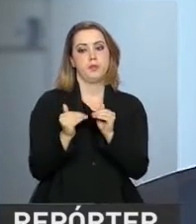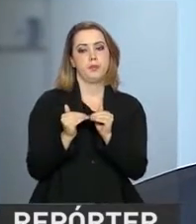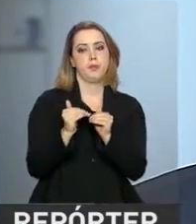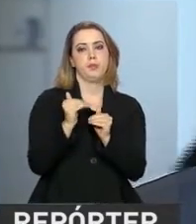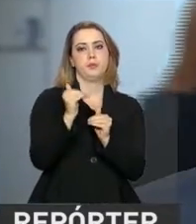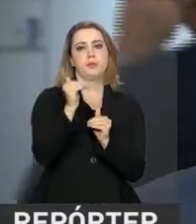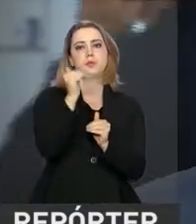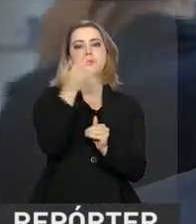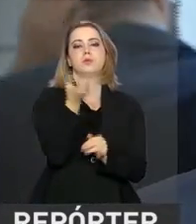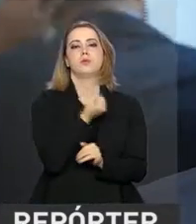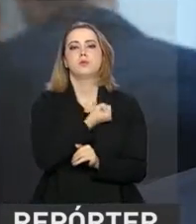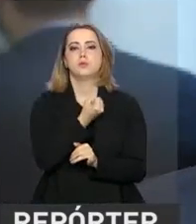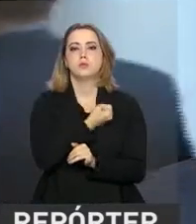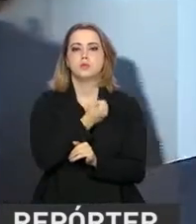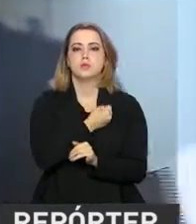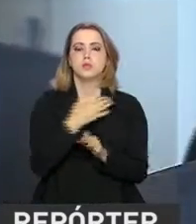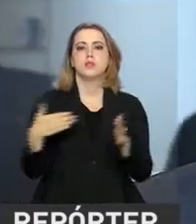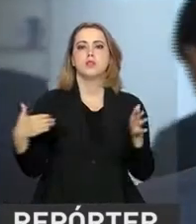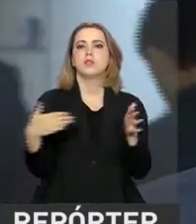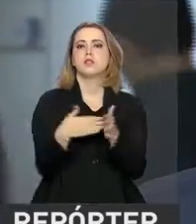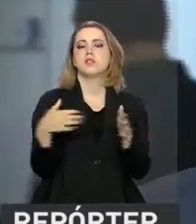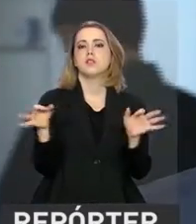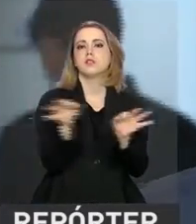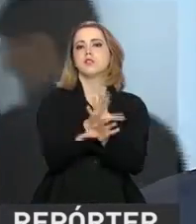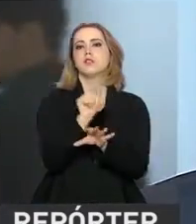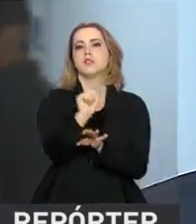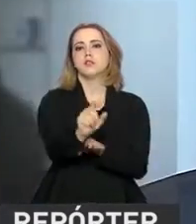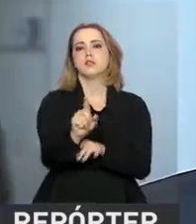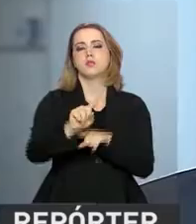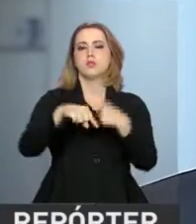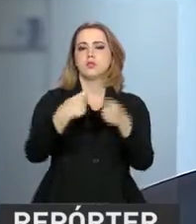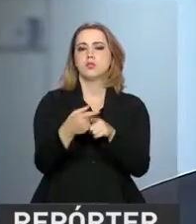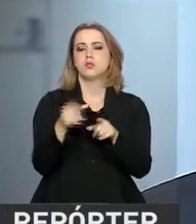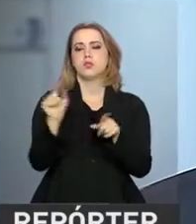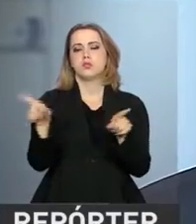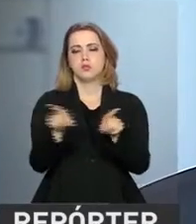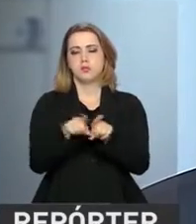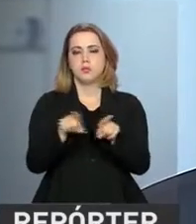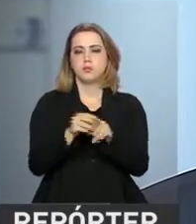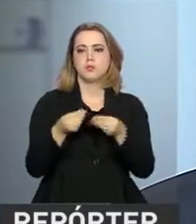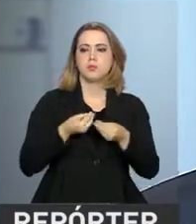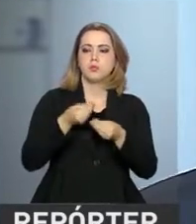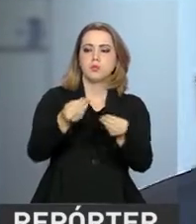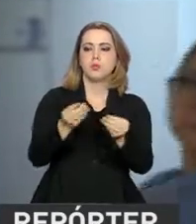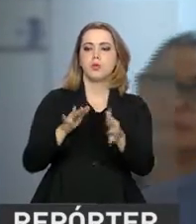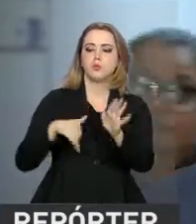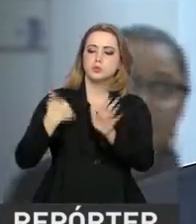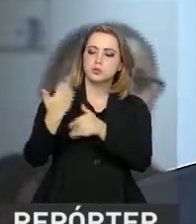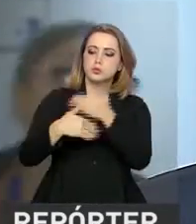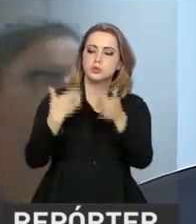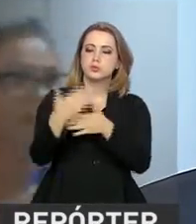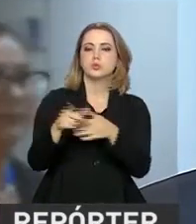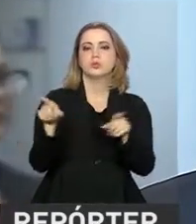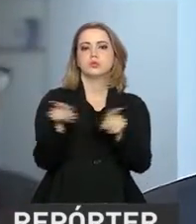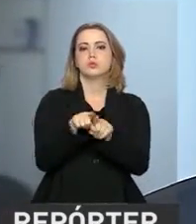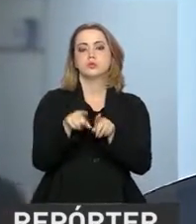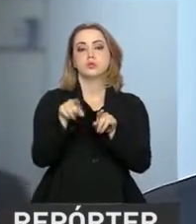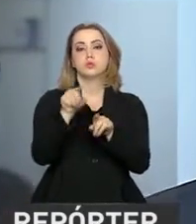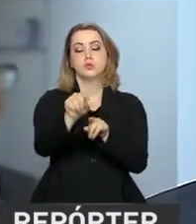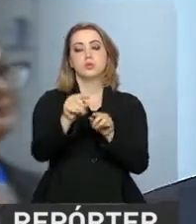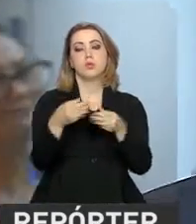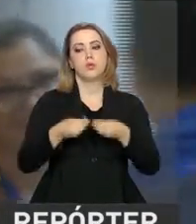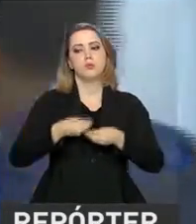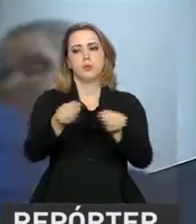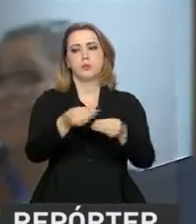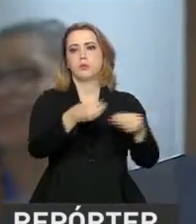até a data do desligamento e um posterior ao desligamento também vai continuar fazendo esta